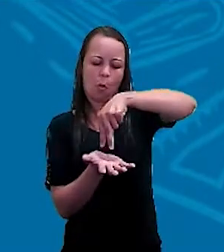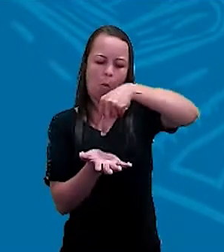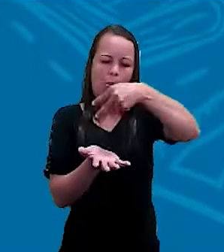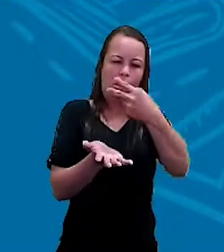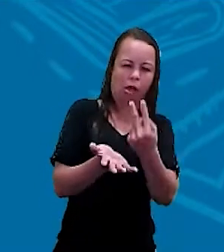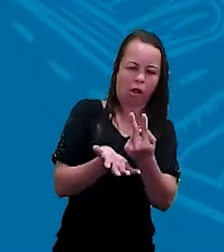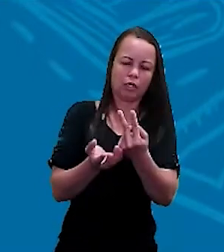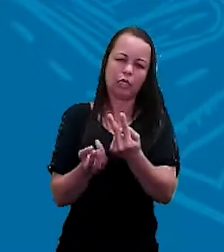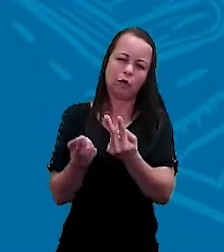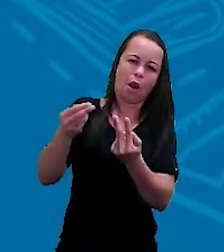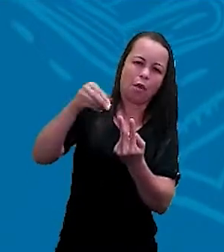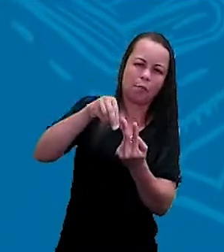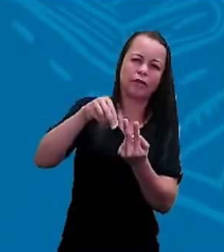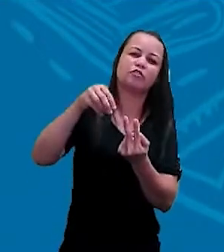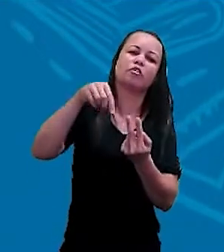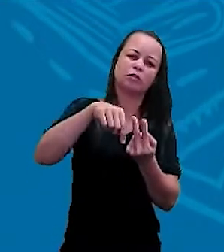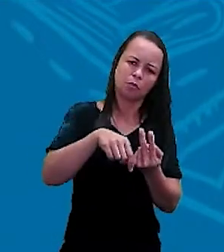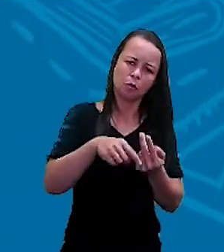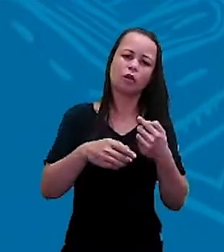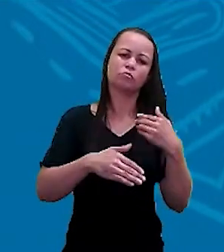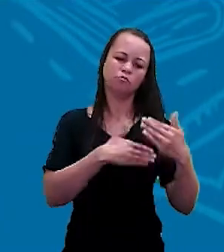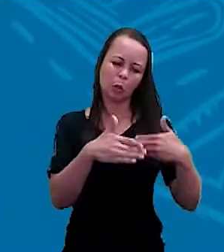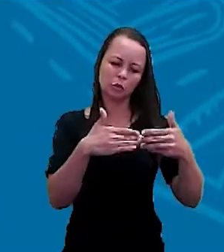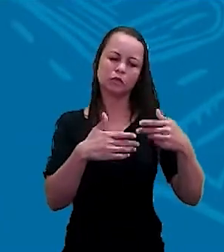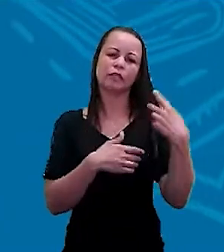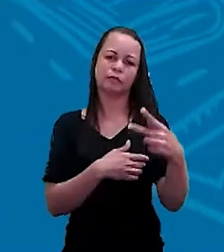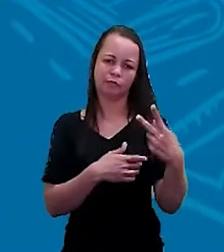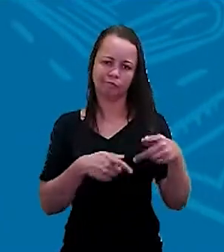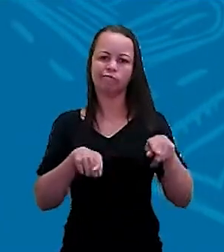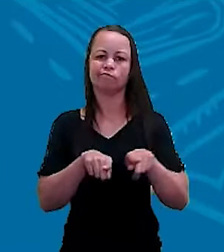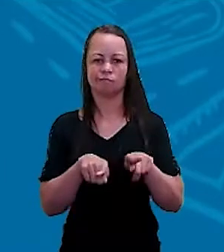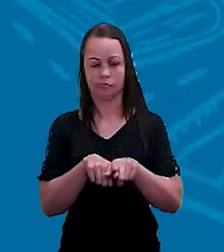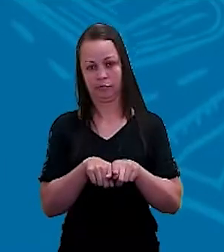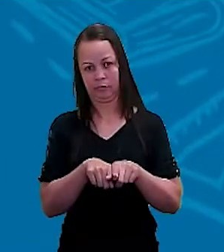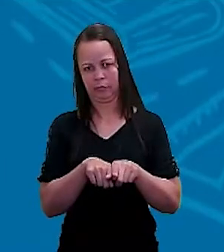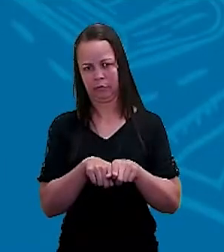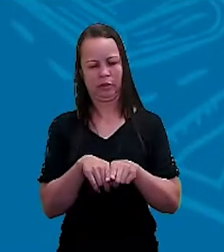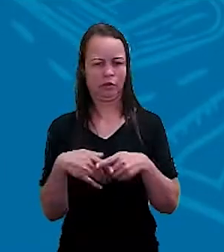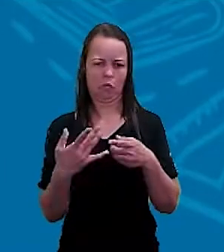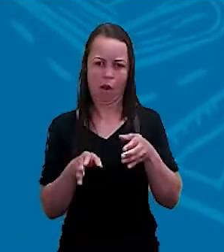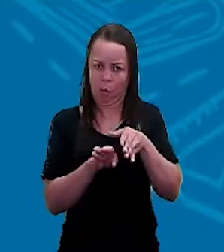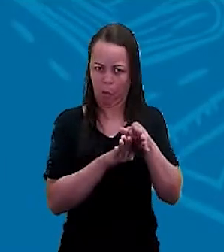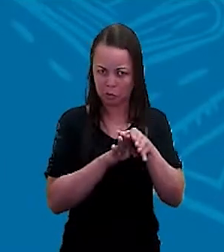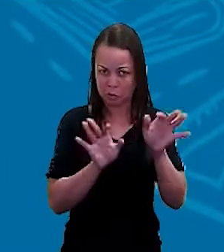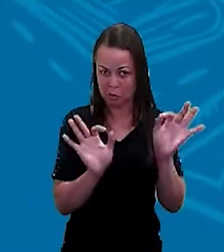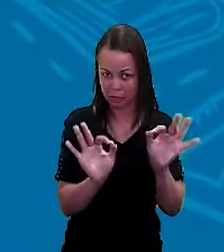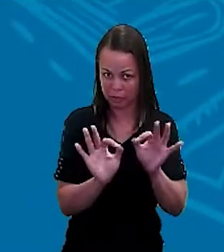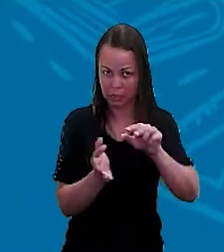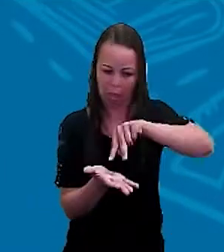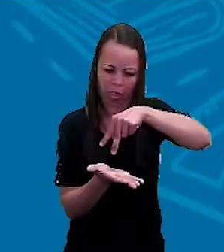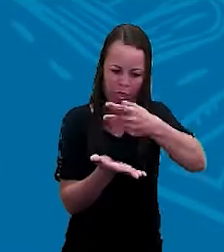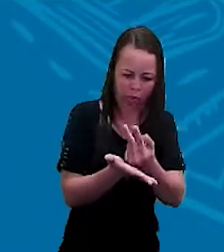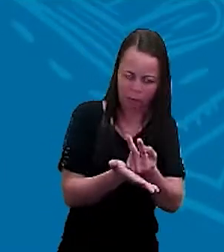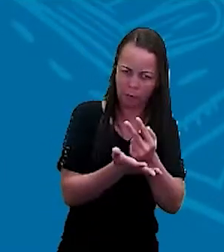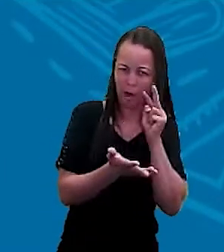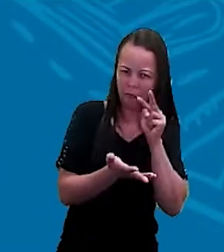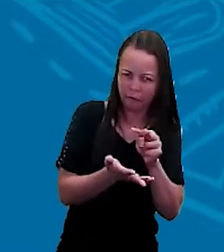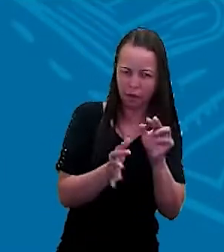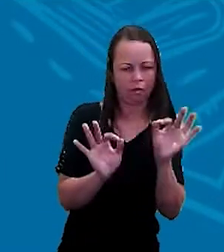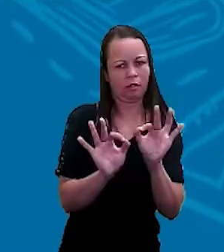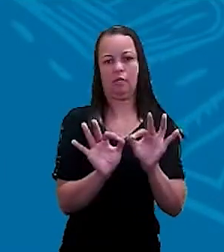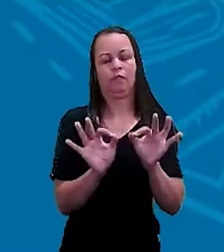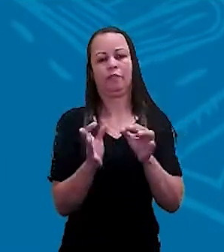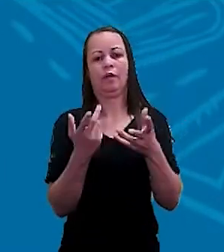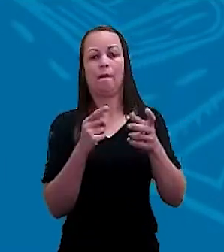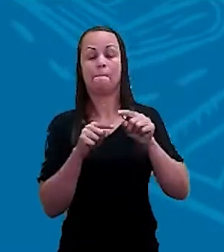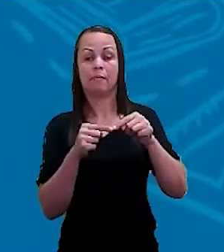alimento ele vai ser empurrado através desses processos peristálticos. Eu não aconselho ninguém a fazer isso, mas só para você ter ideia, que mesmo se você estiver de cabeça para baixo